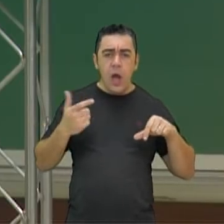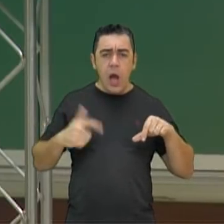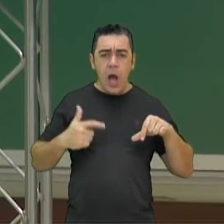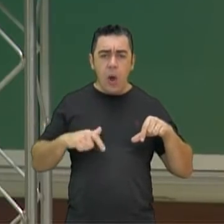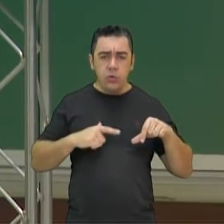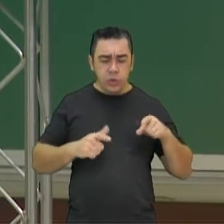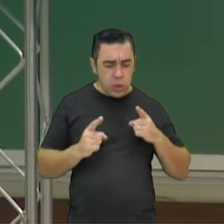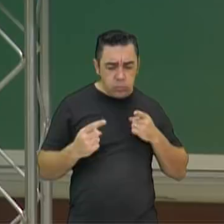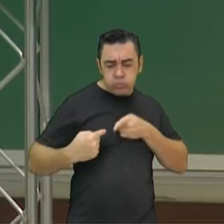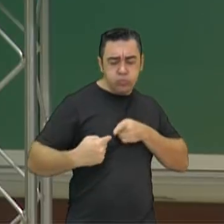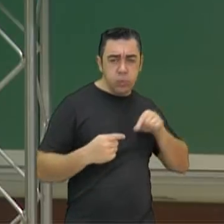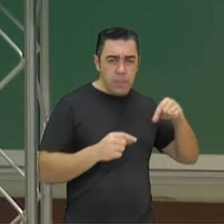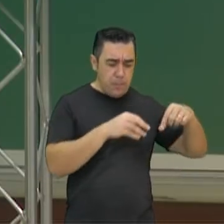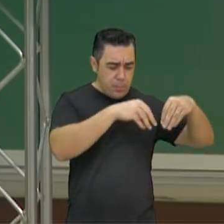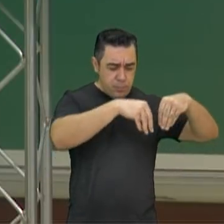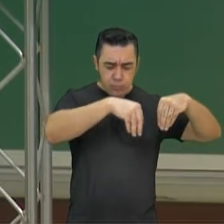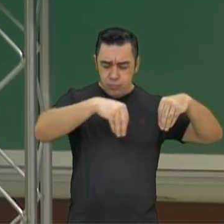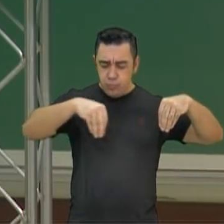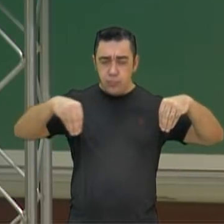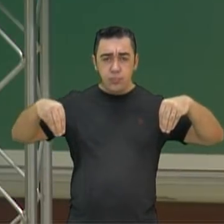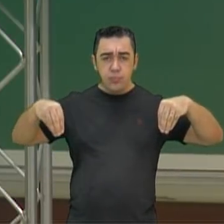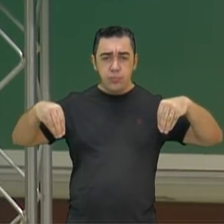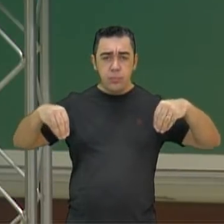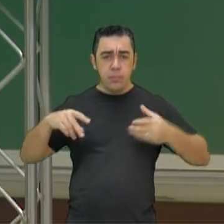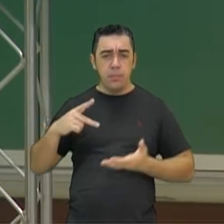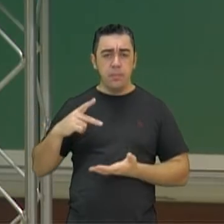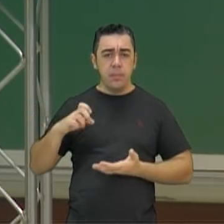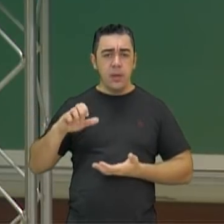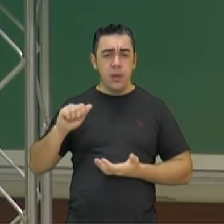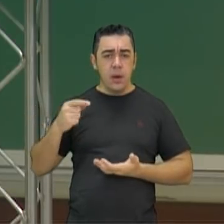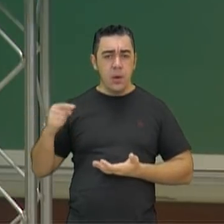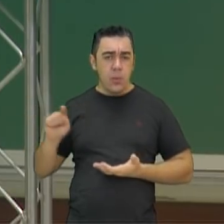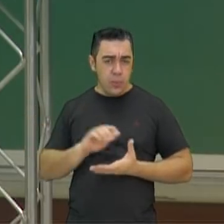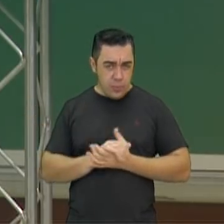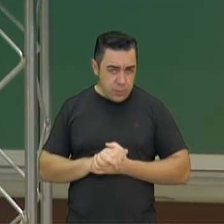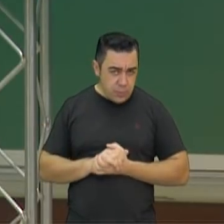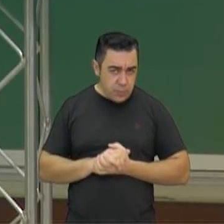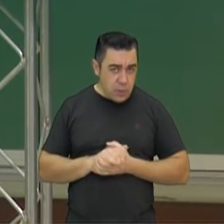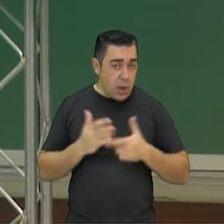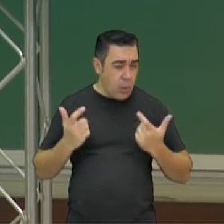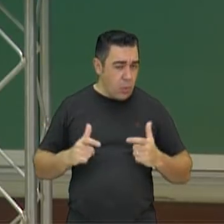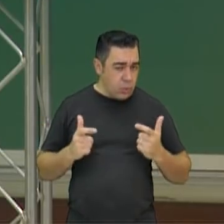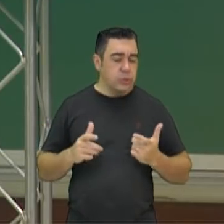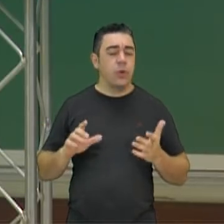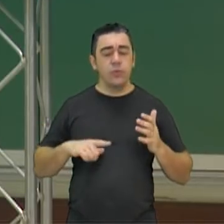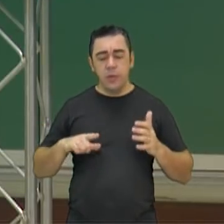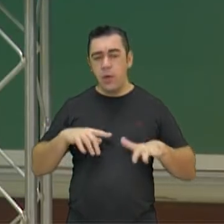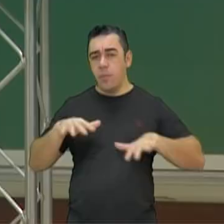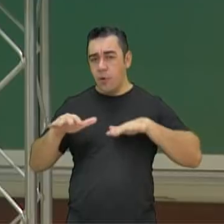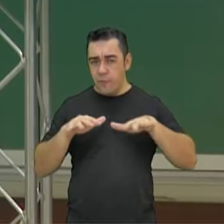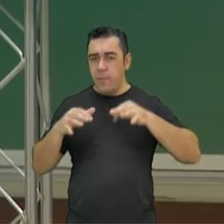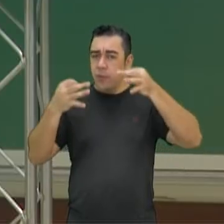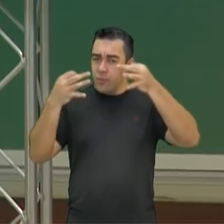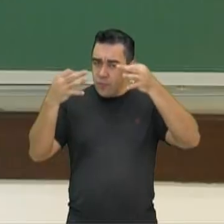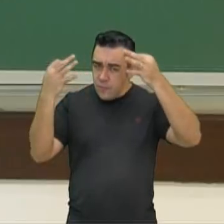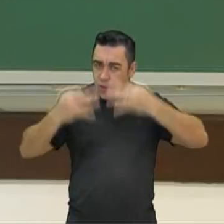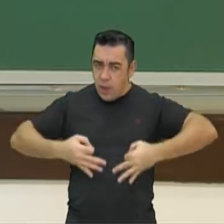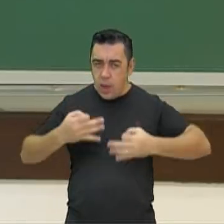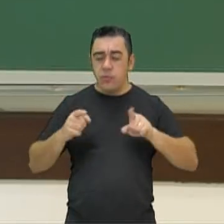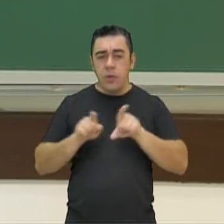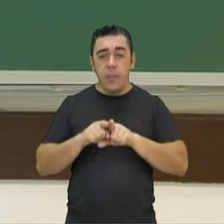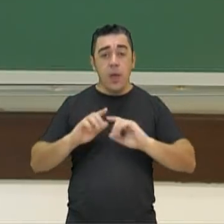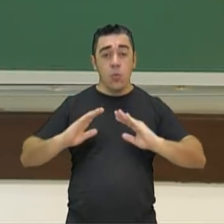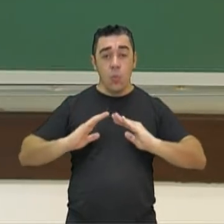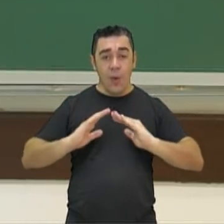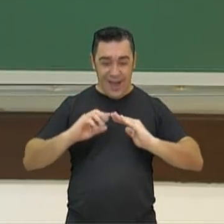vai voltar aqui. Ó. Ele vai voltar na casinha B2. Olha lá. Ó. Então, cada um tem o seu endereço específico. A gente tem que